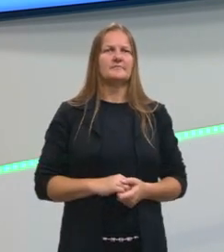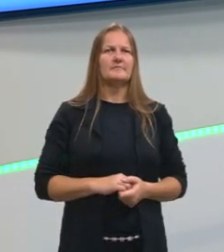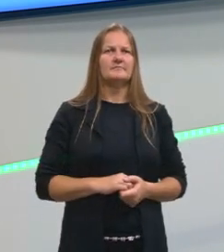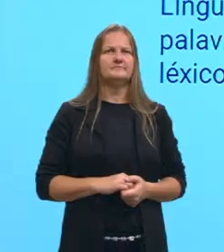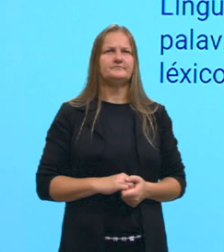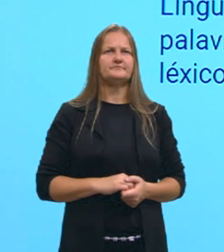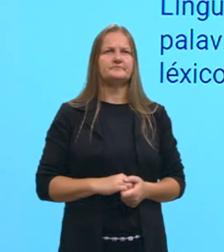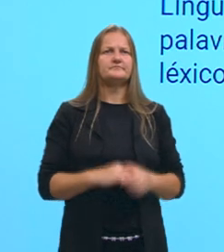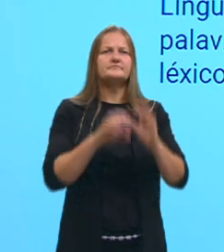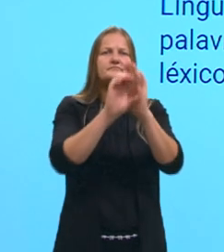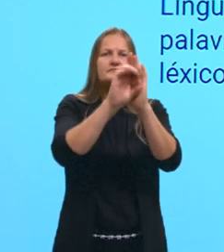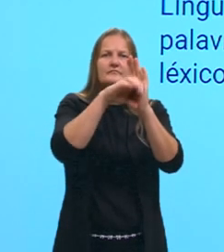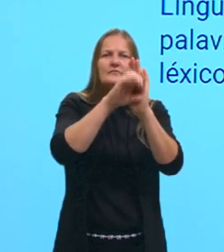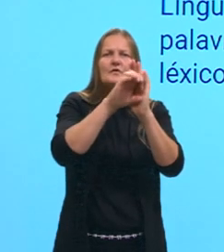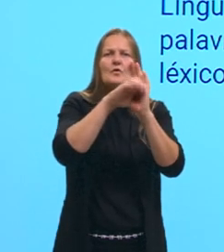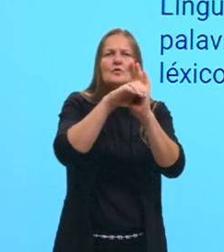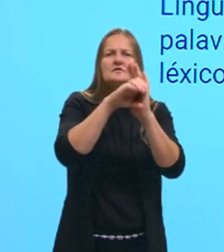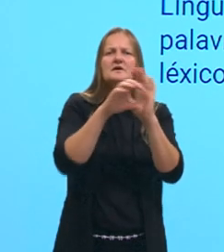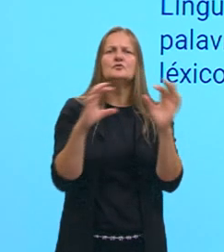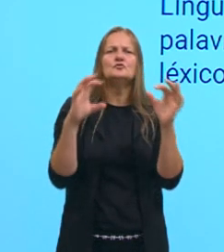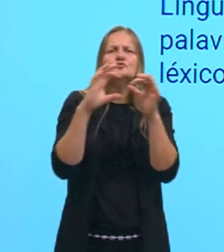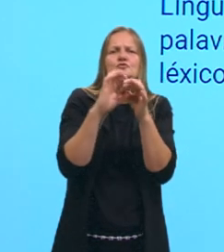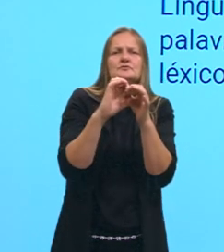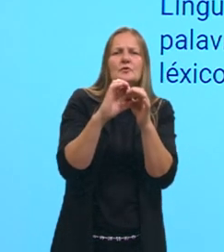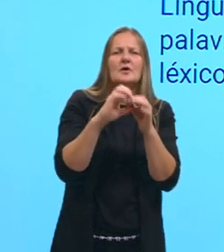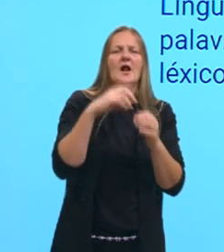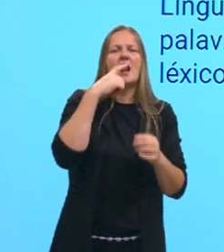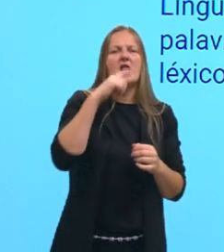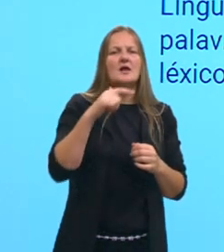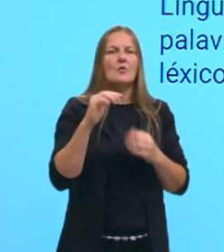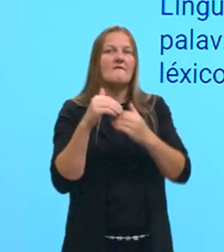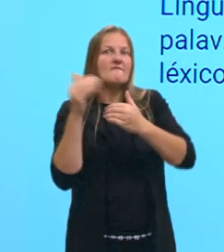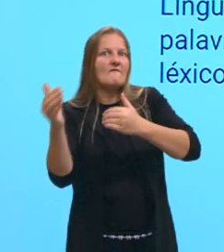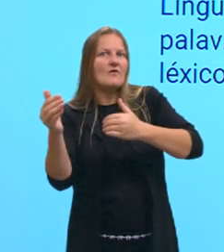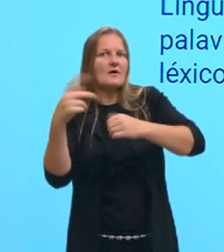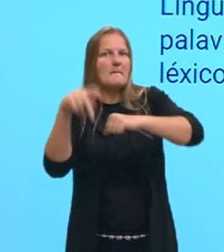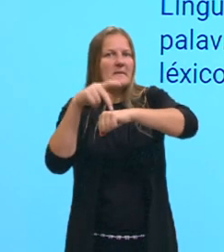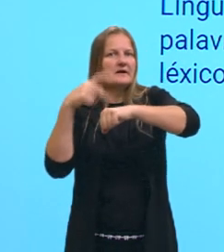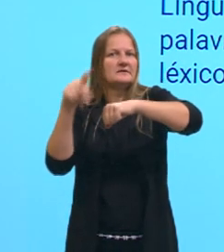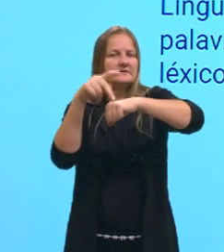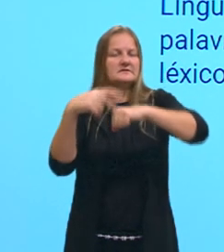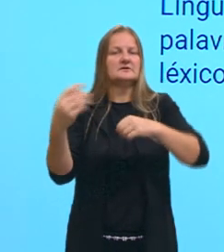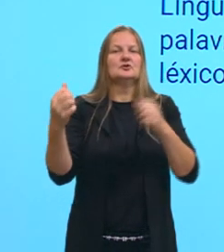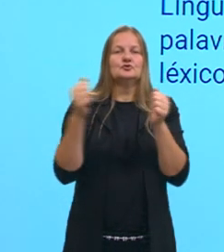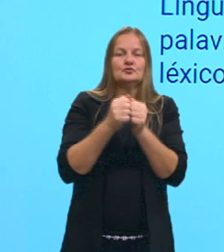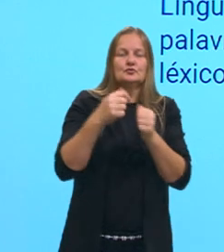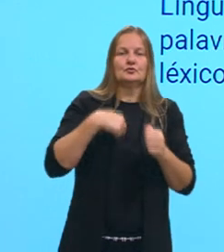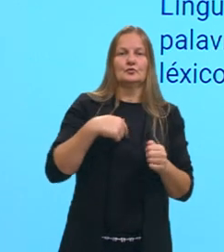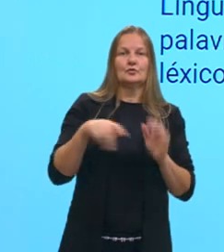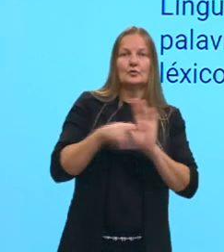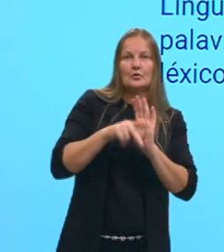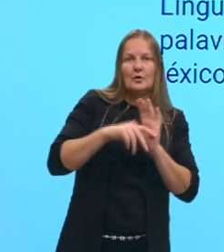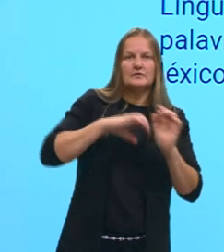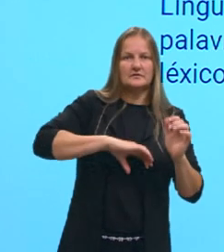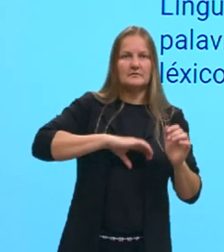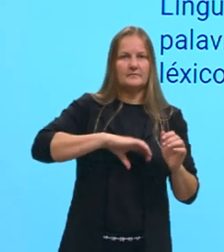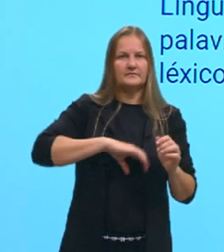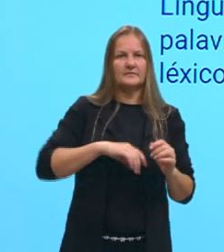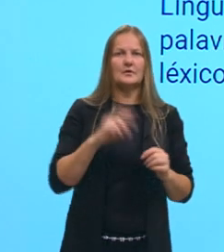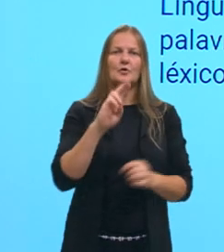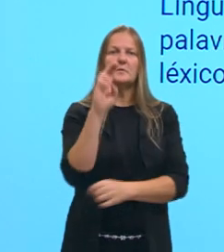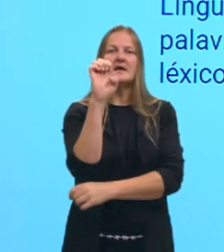esses conceitos de junção entre a língua estrangeira a língua portuguesa são denominados